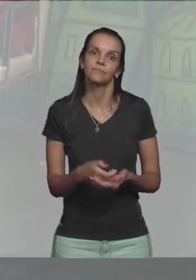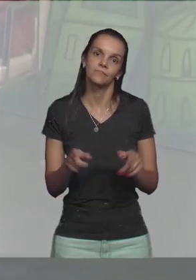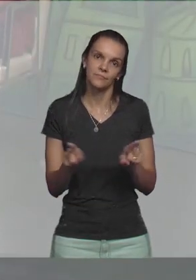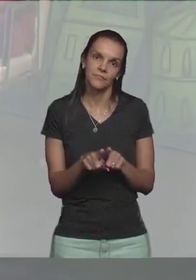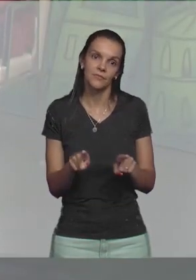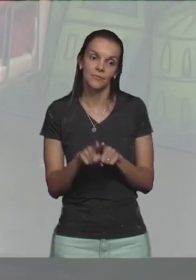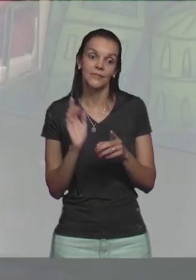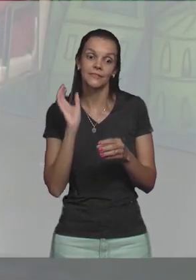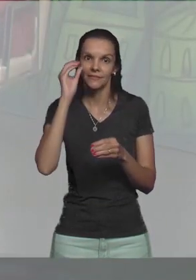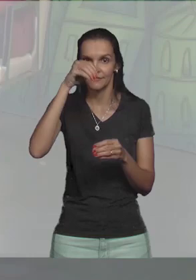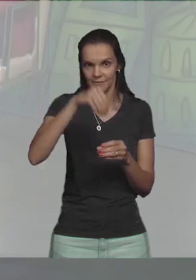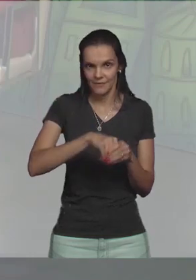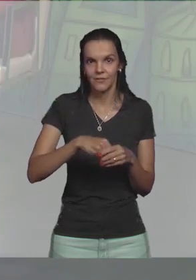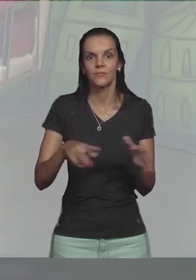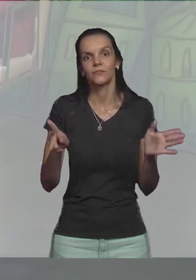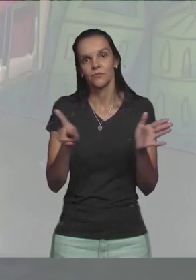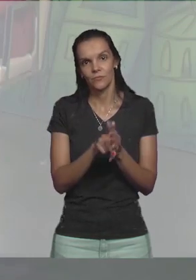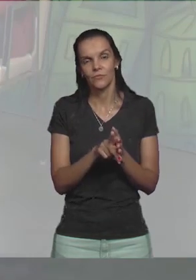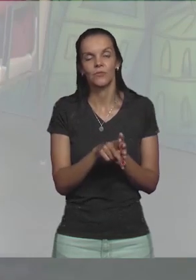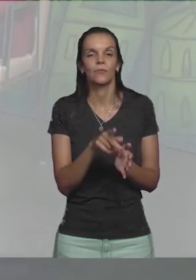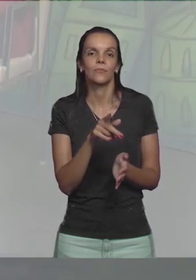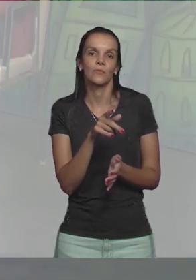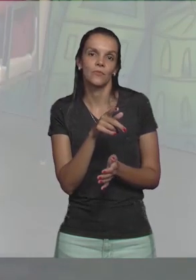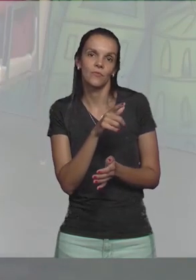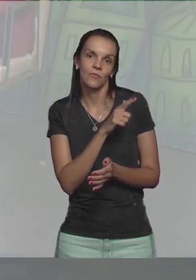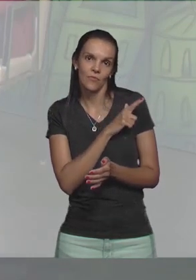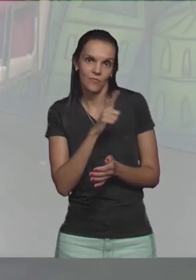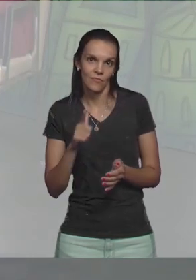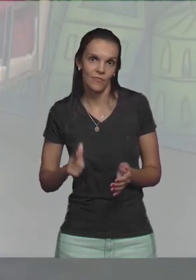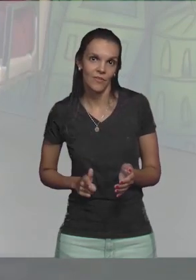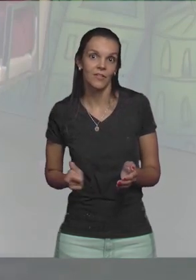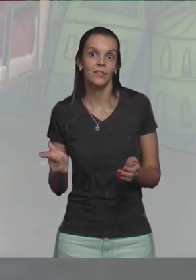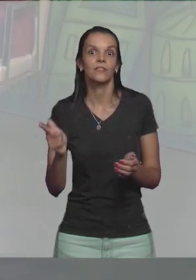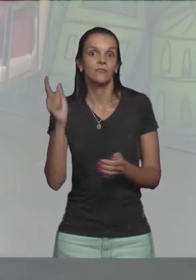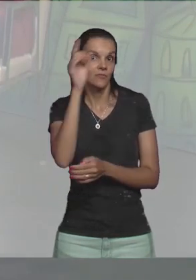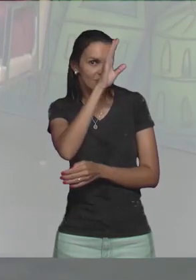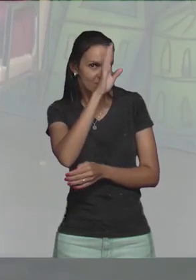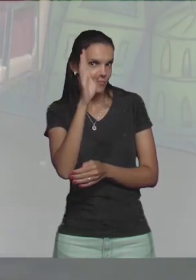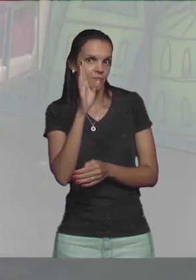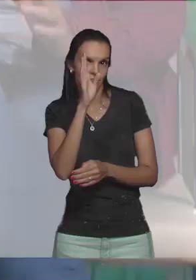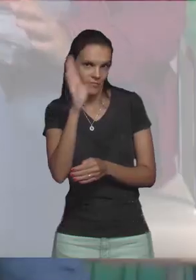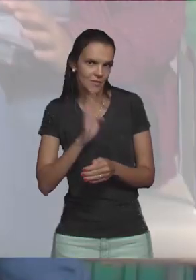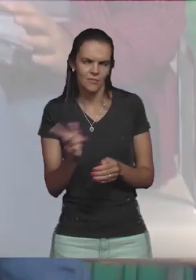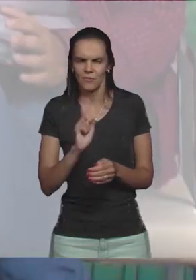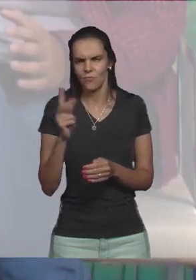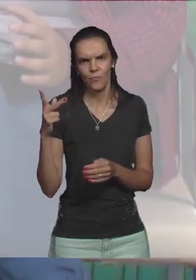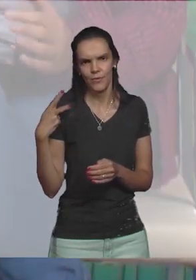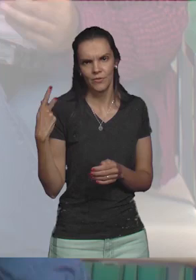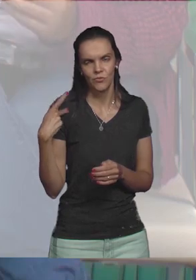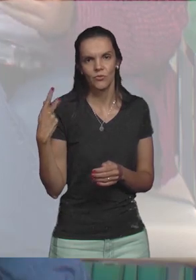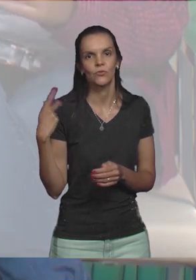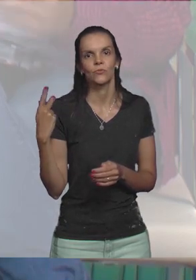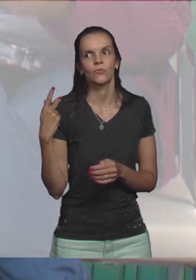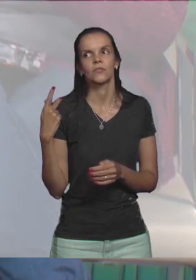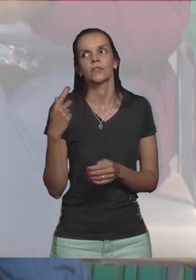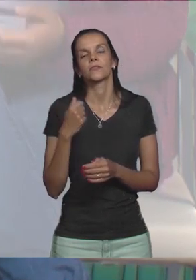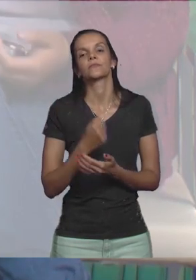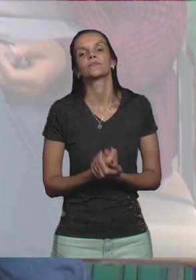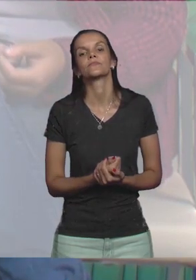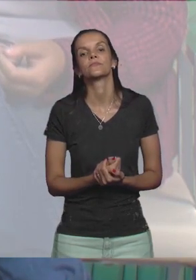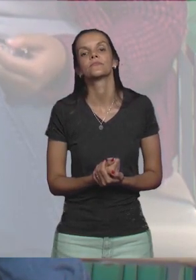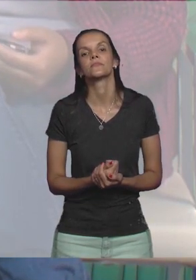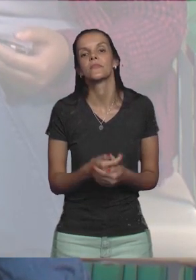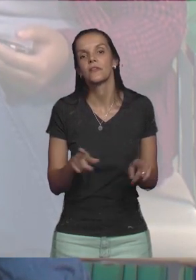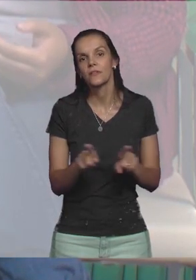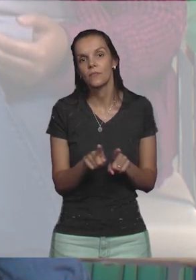inclusive, dentro do próprio governo, e aqui falando de governo enquanto Estado-nação, não enquanto partido político, porque eu acho que isso é outra